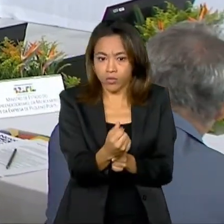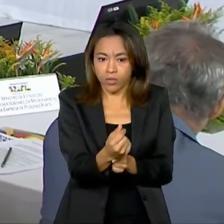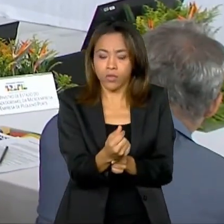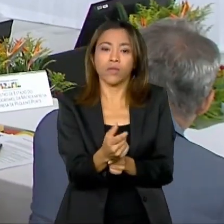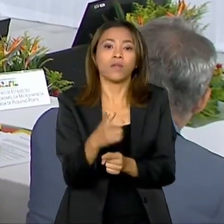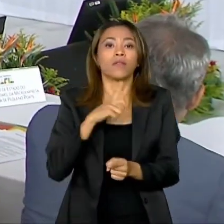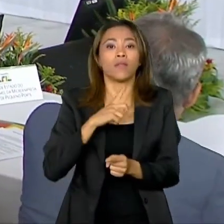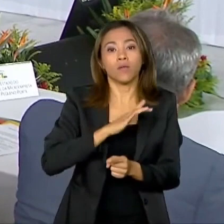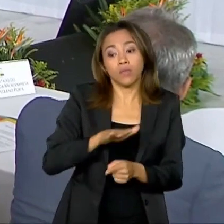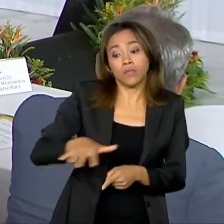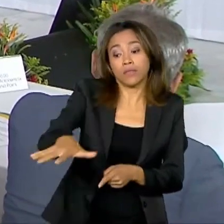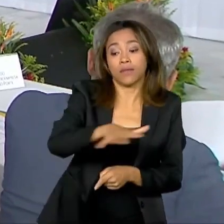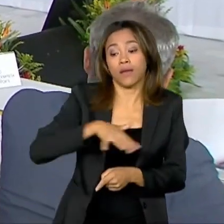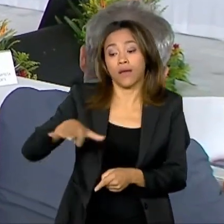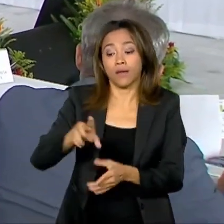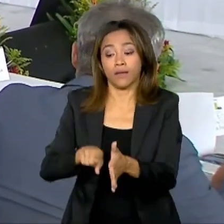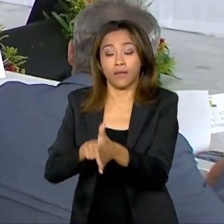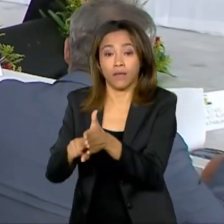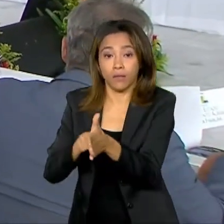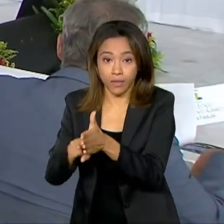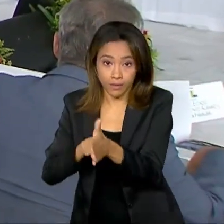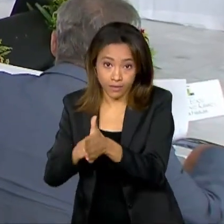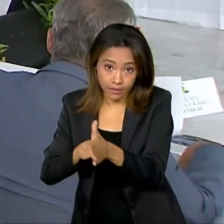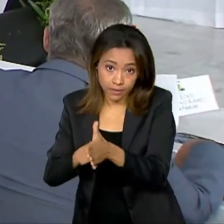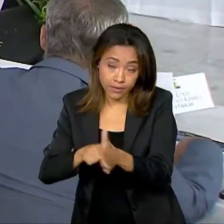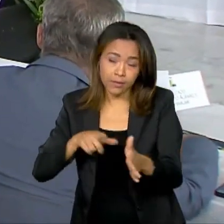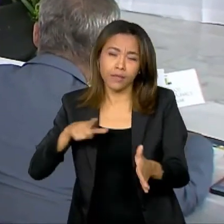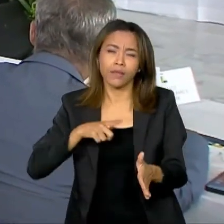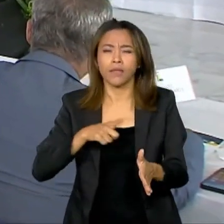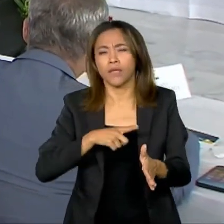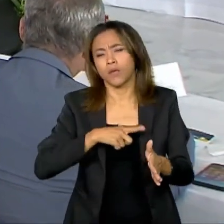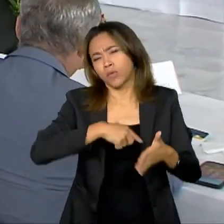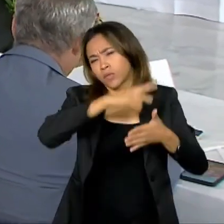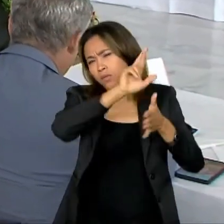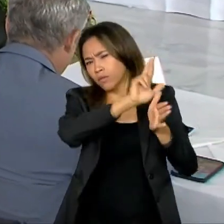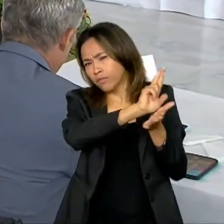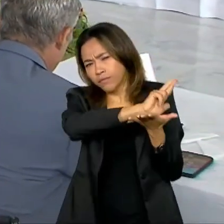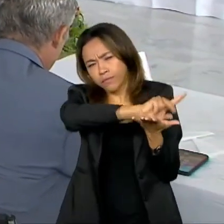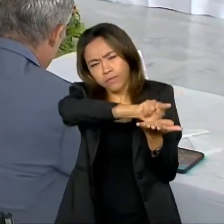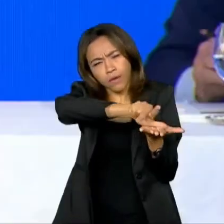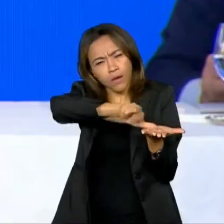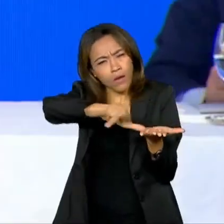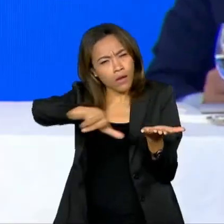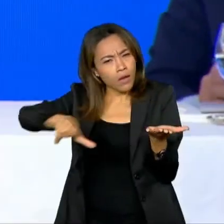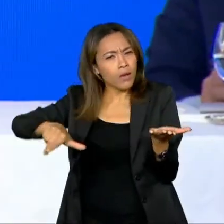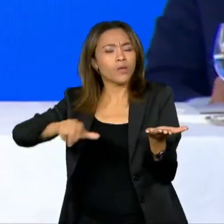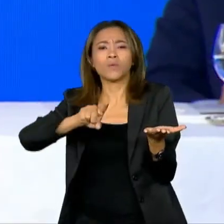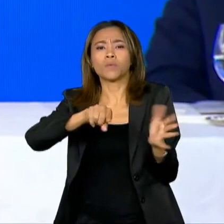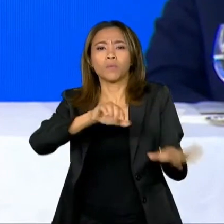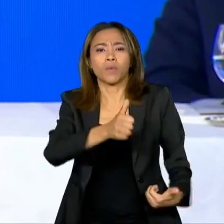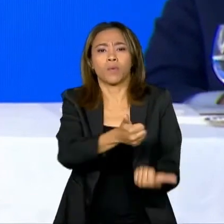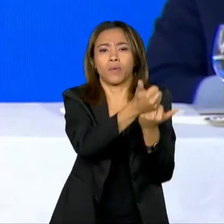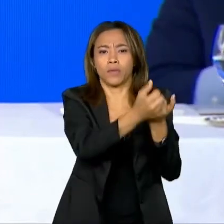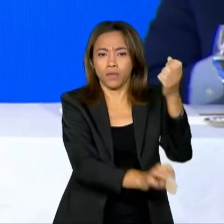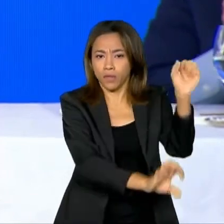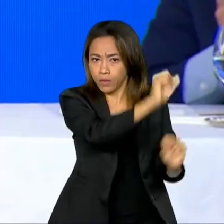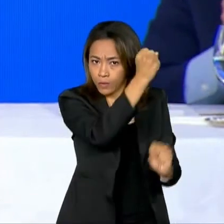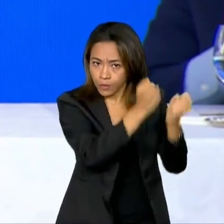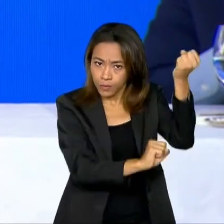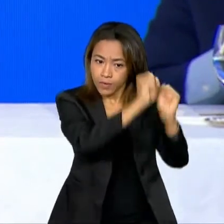da pesquisa, nós temos um conjunto aí de recursos para a indústria. Eu diria que a questão